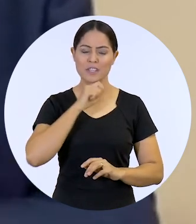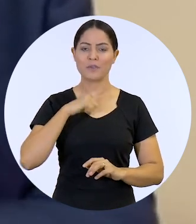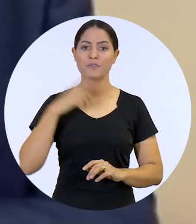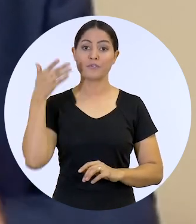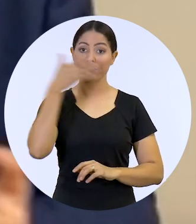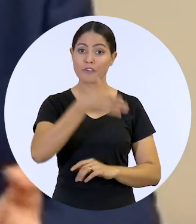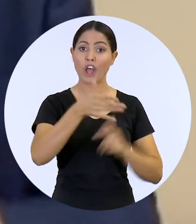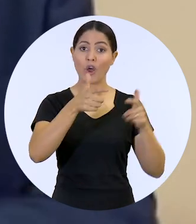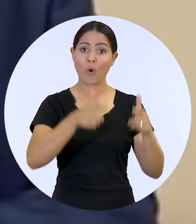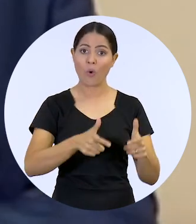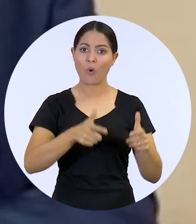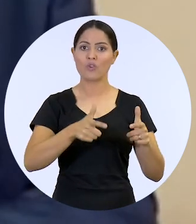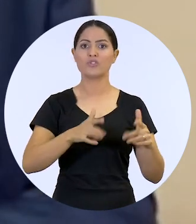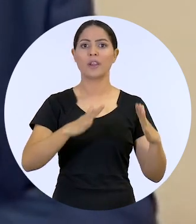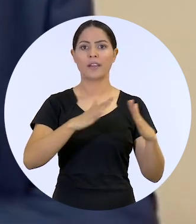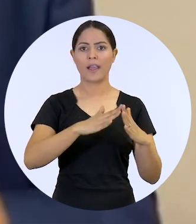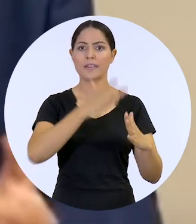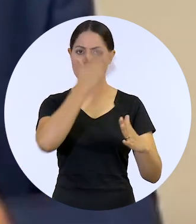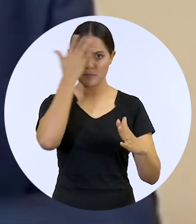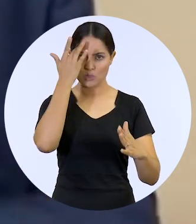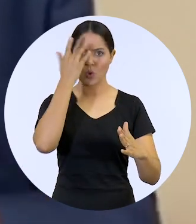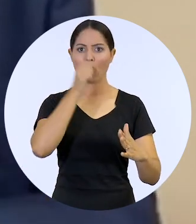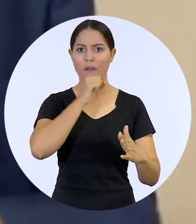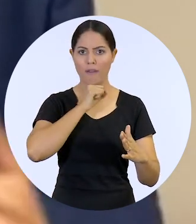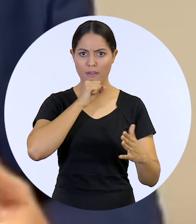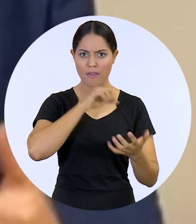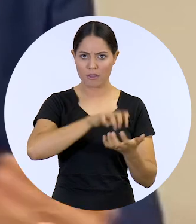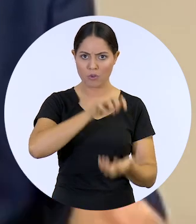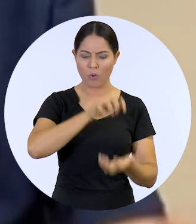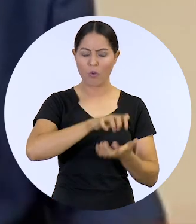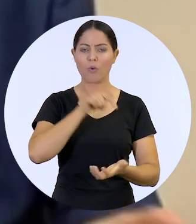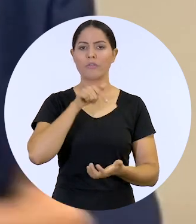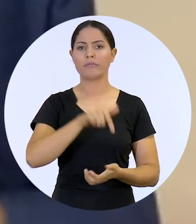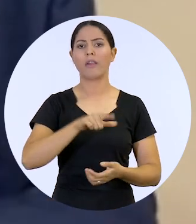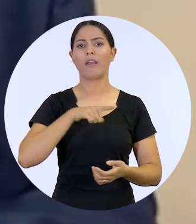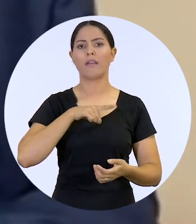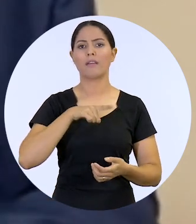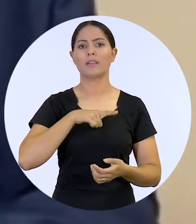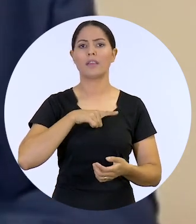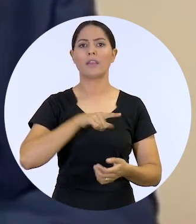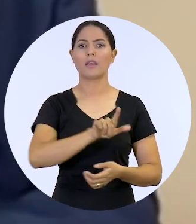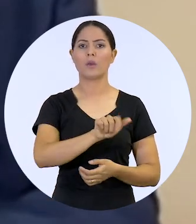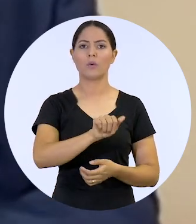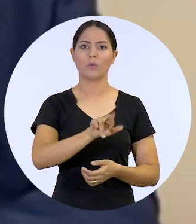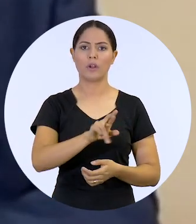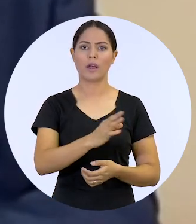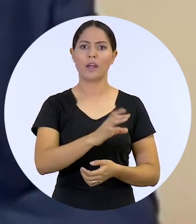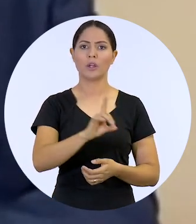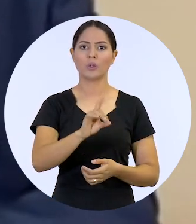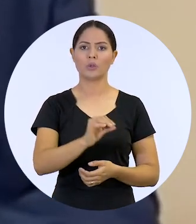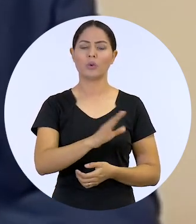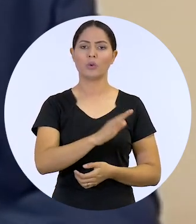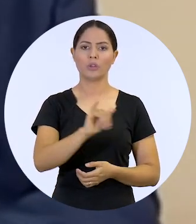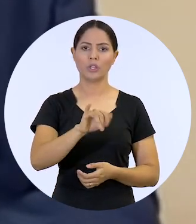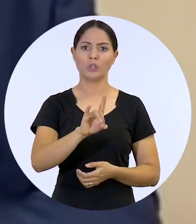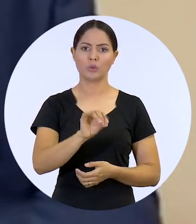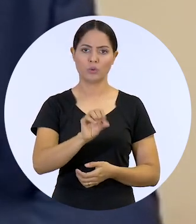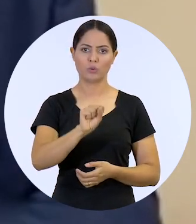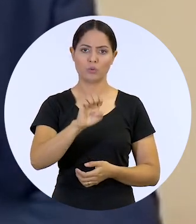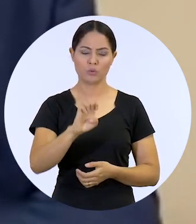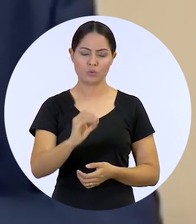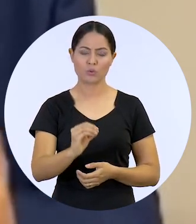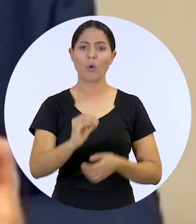vai perante os idosos, nos lares, aqui nós temos o lar do idoso, né? Temos também a casa do ancião. O